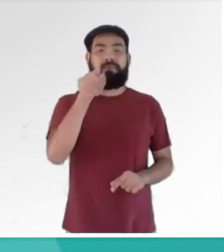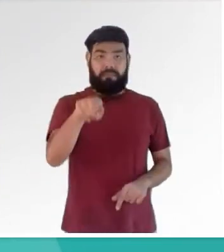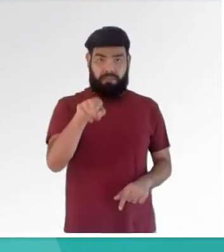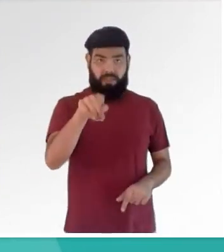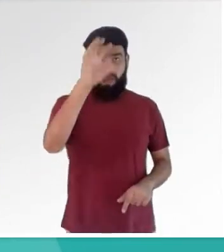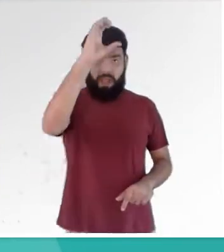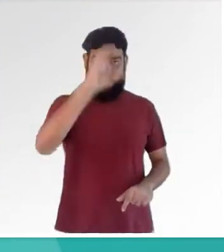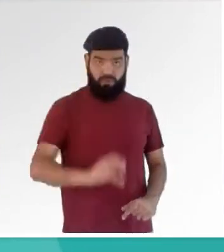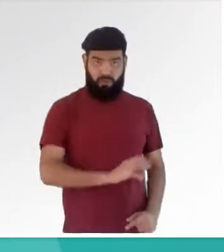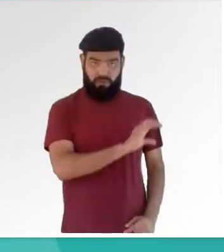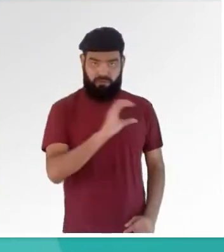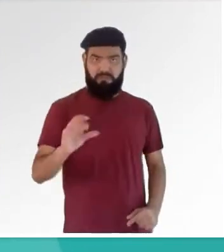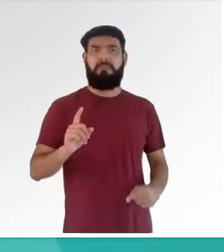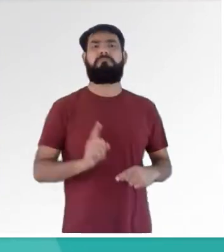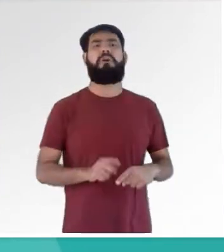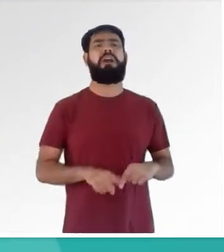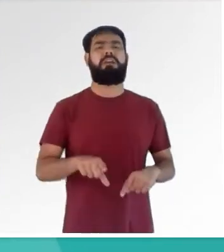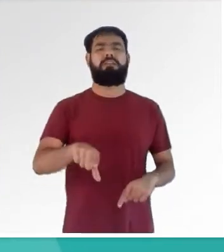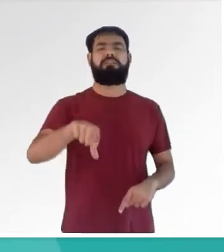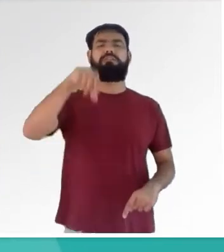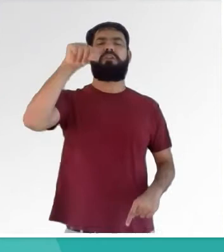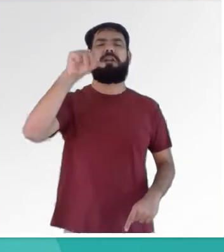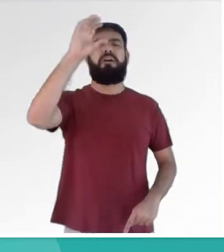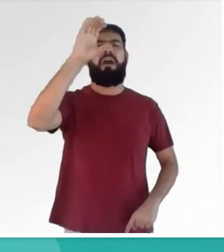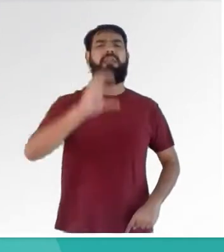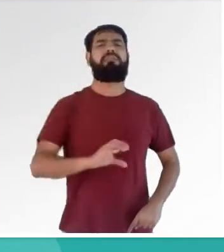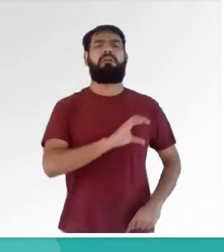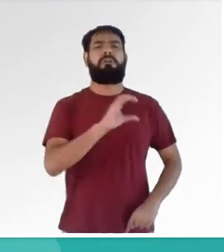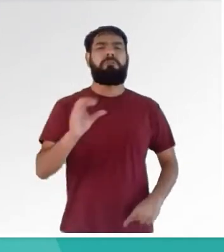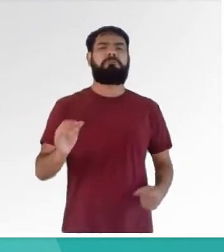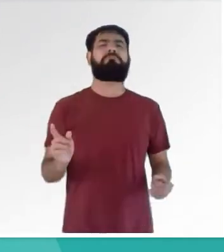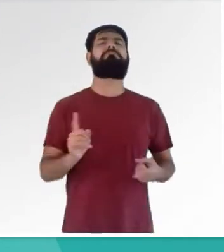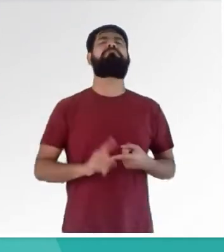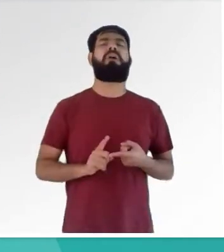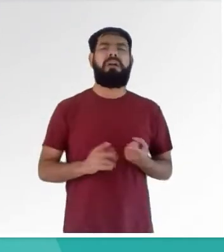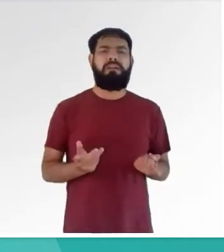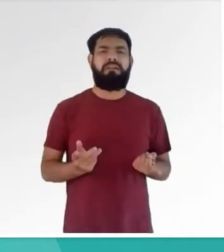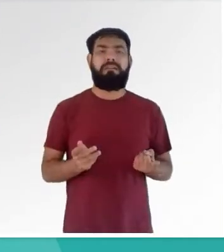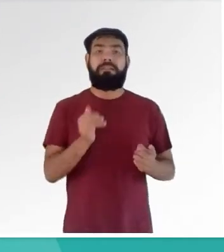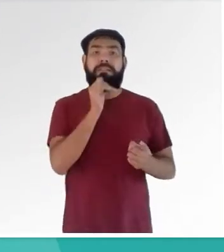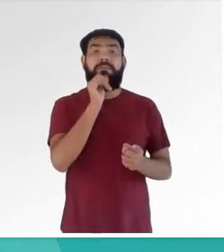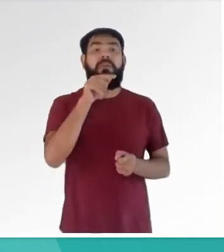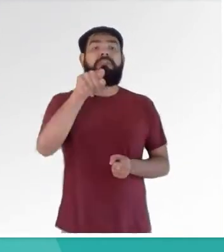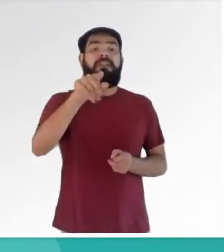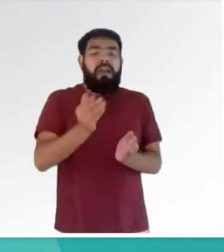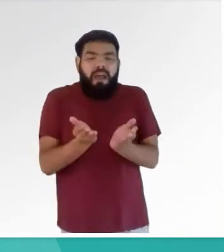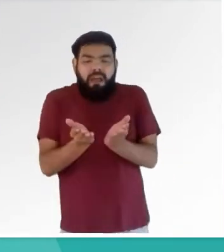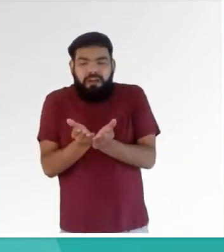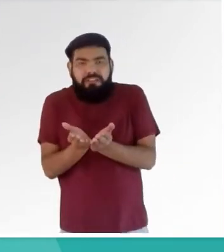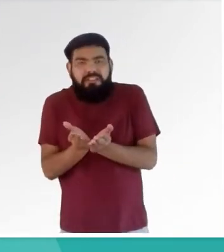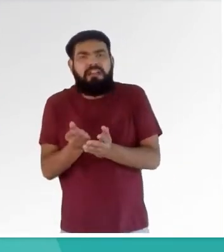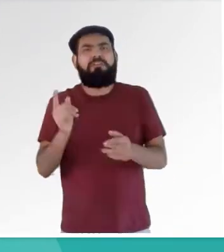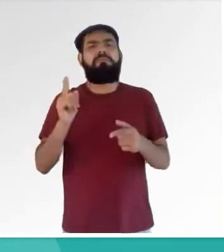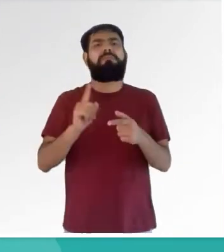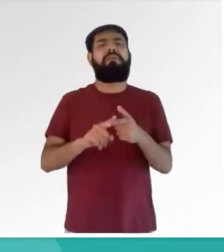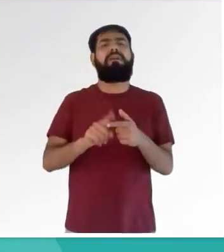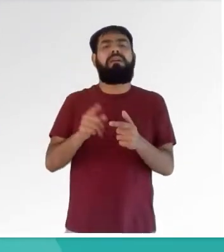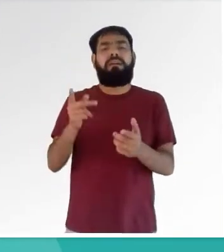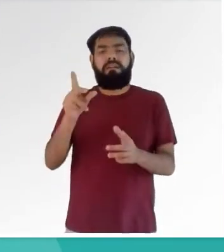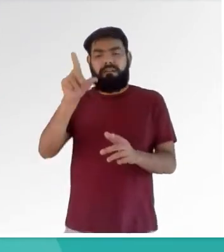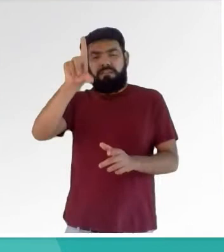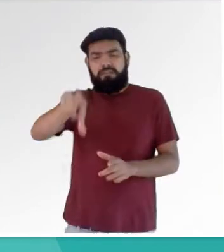é católico? Se você é evangélico, por que você é evangélico? Se você é budista,